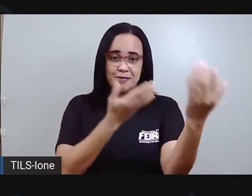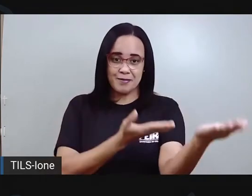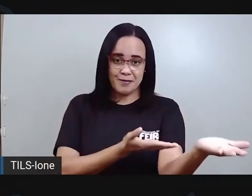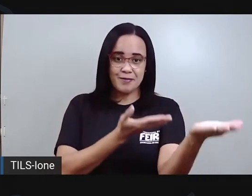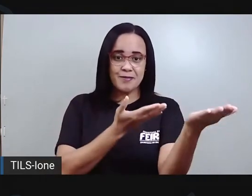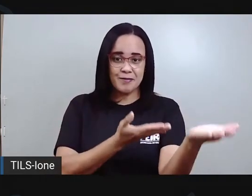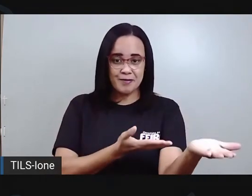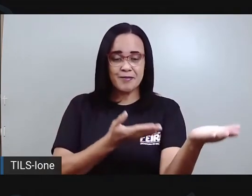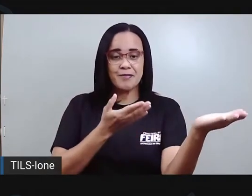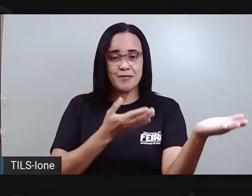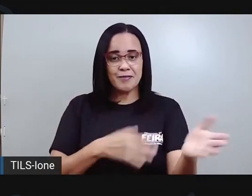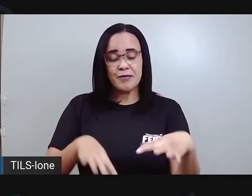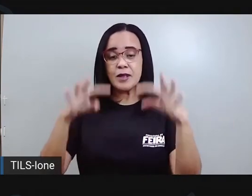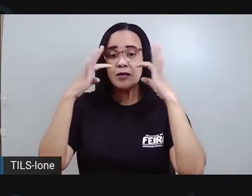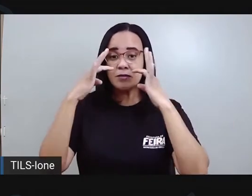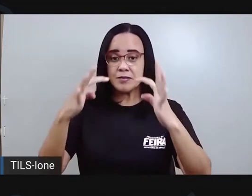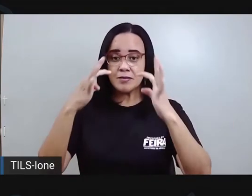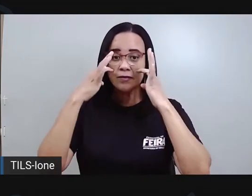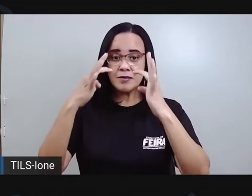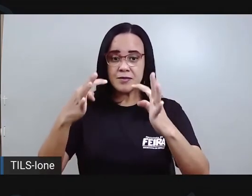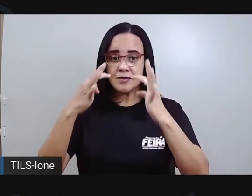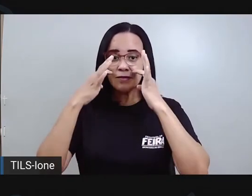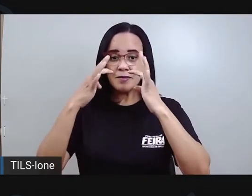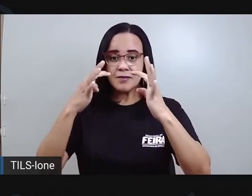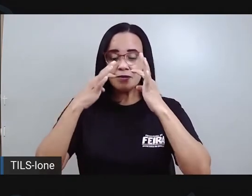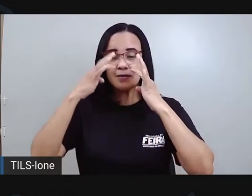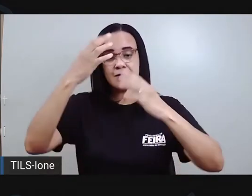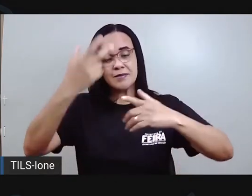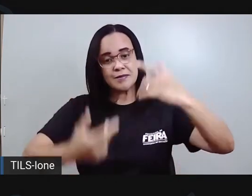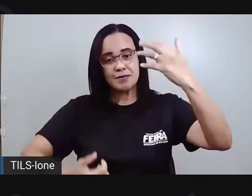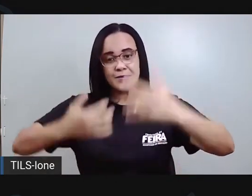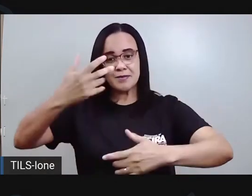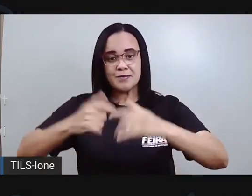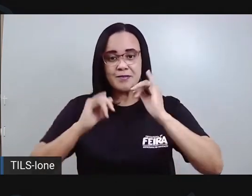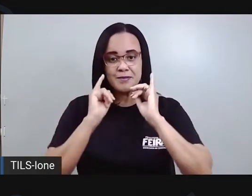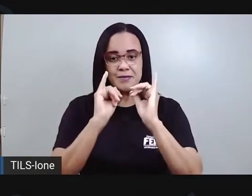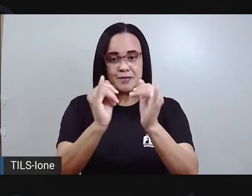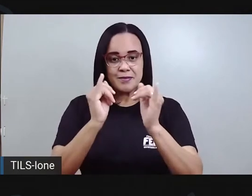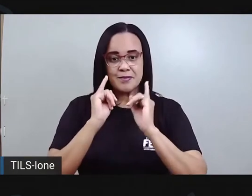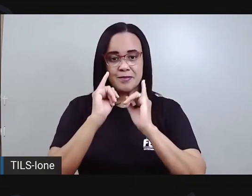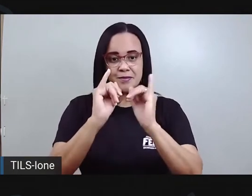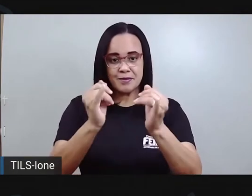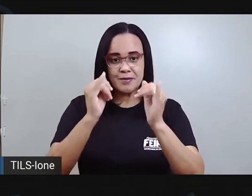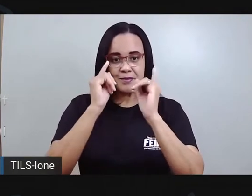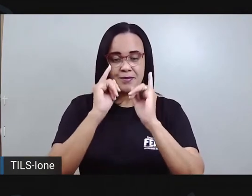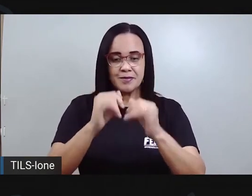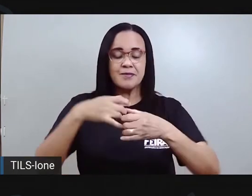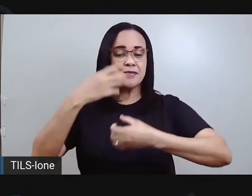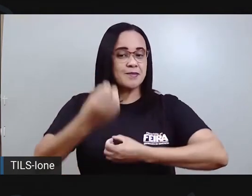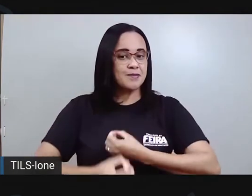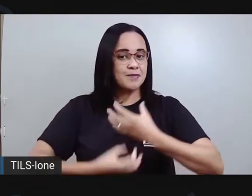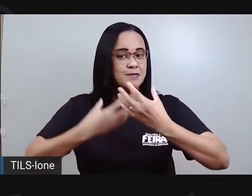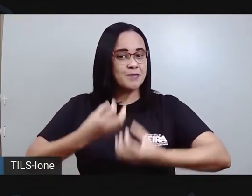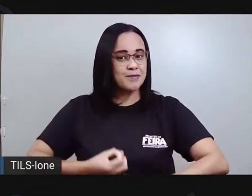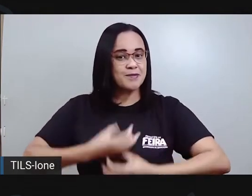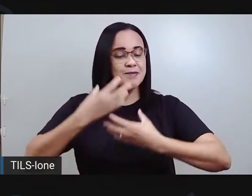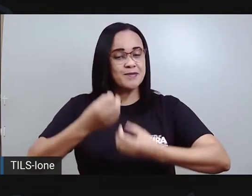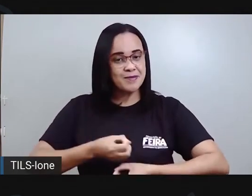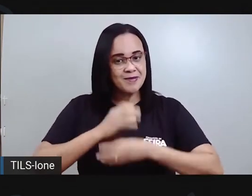Preste atenção que agora eu vou contar uma poesia, eu vou